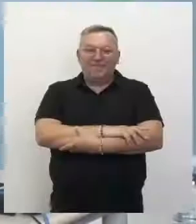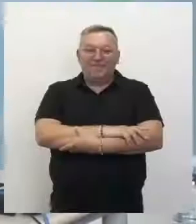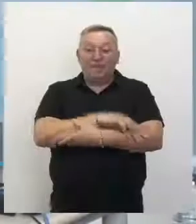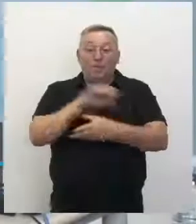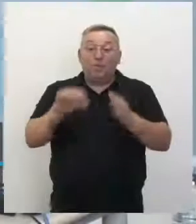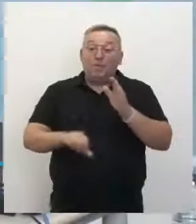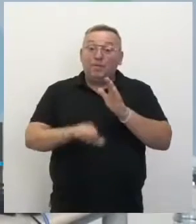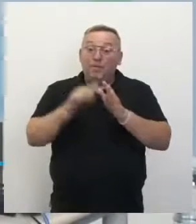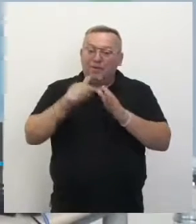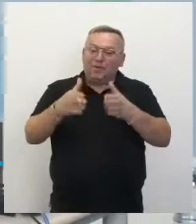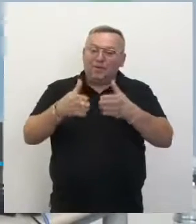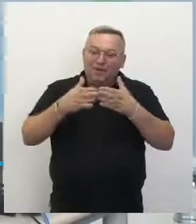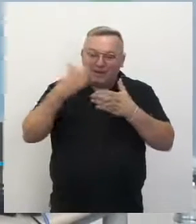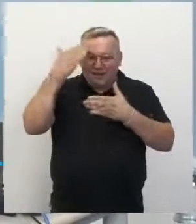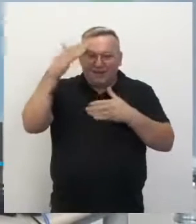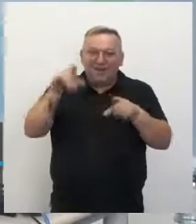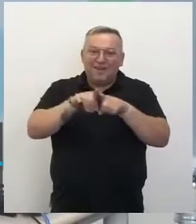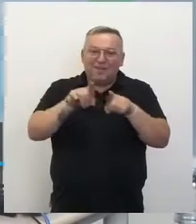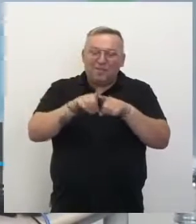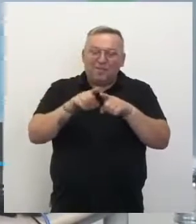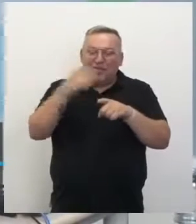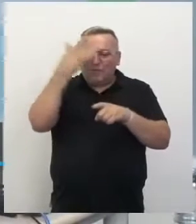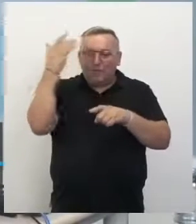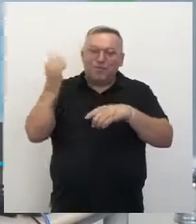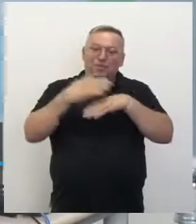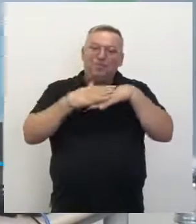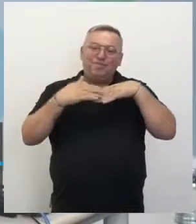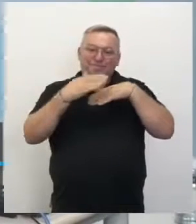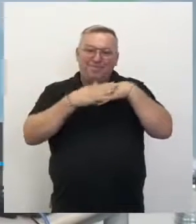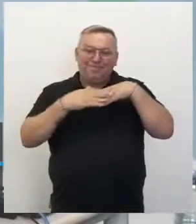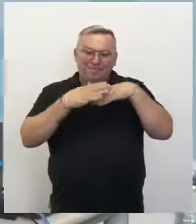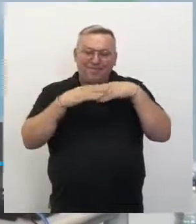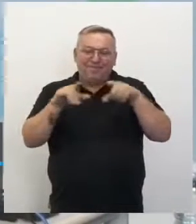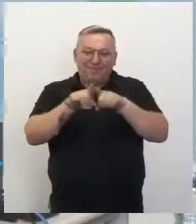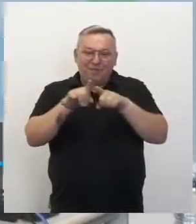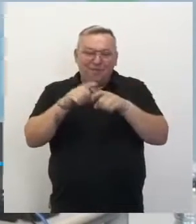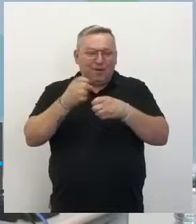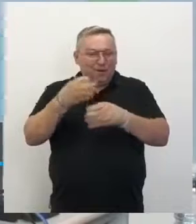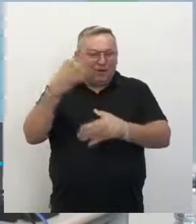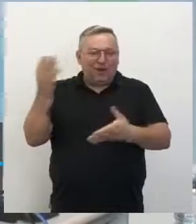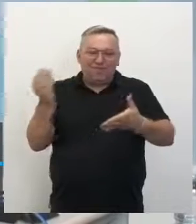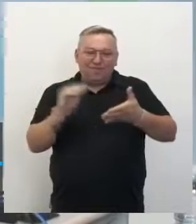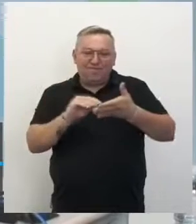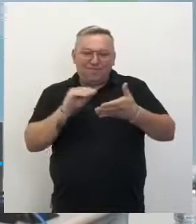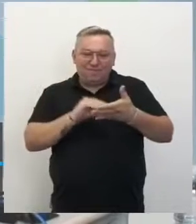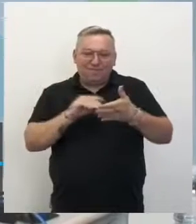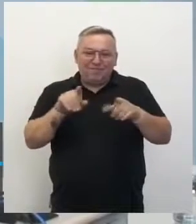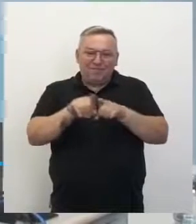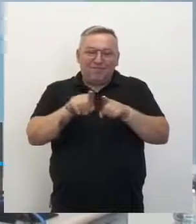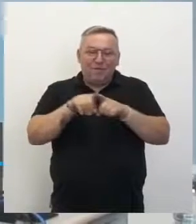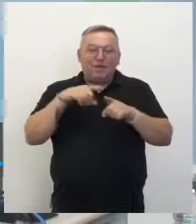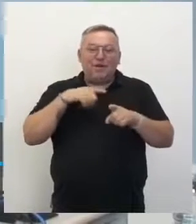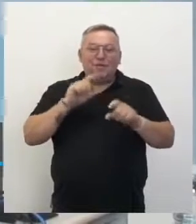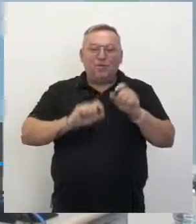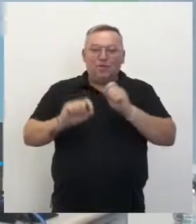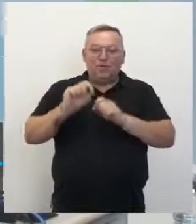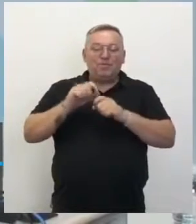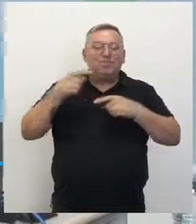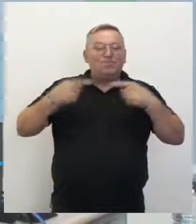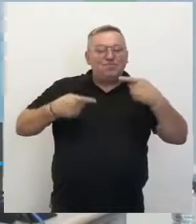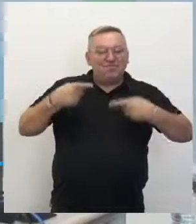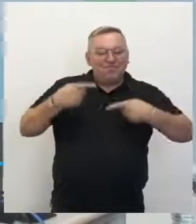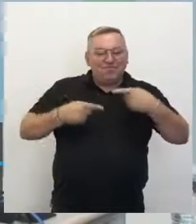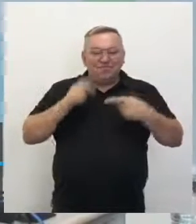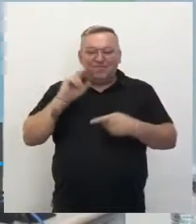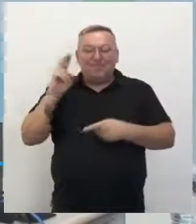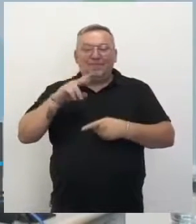Primeiramente, com licença, agradecer as manifestações de carinho aqui do meu retorno aqui, Joel. Opa, e travou-se aí uma pequena discussão aqui, se